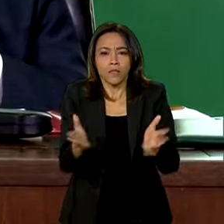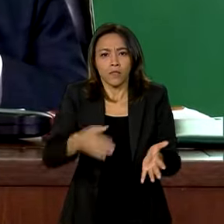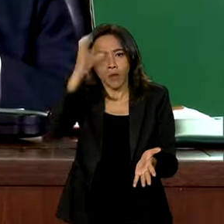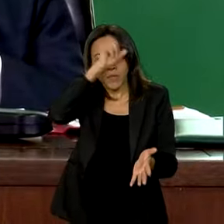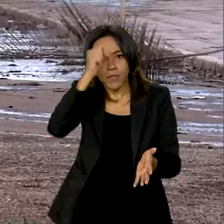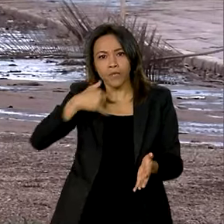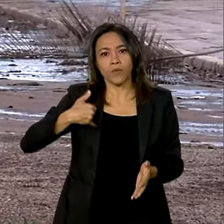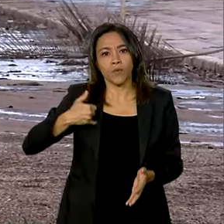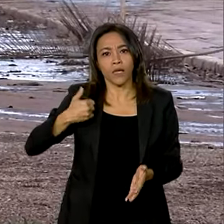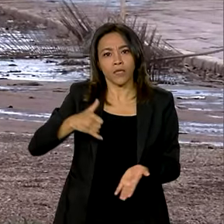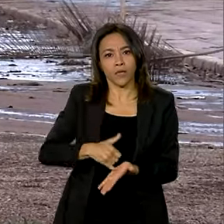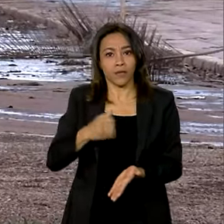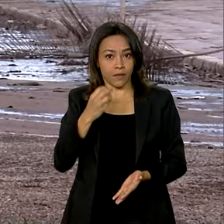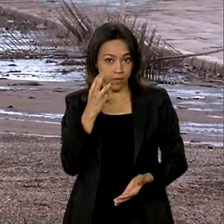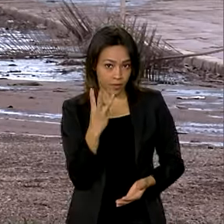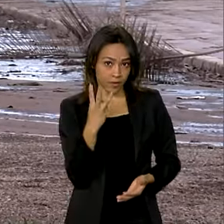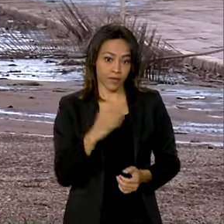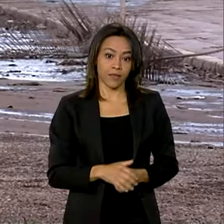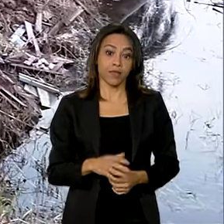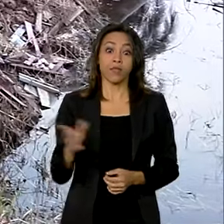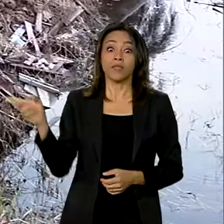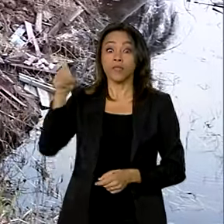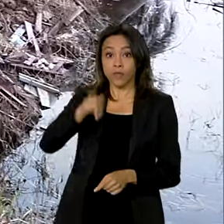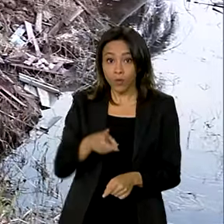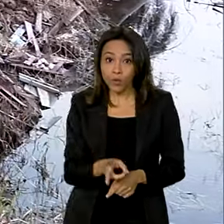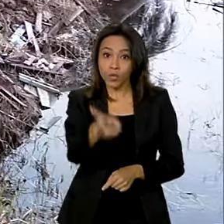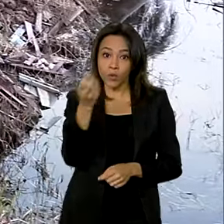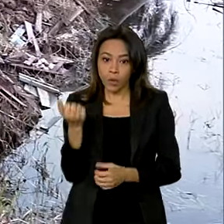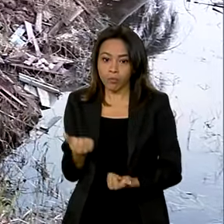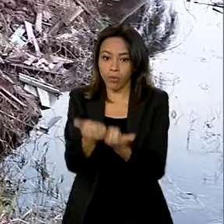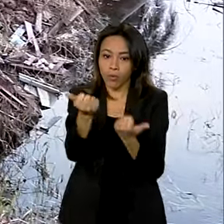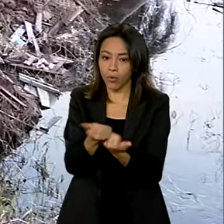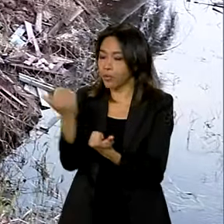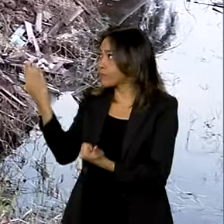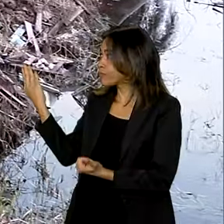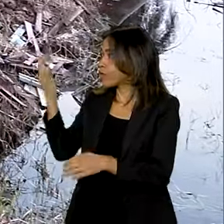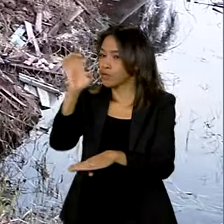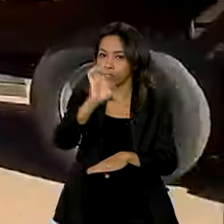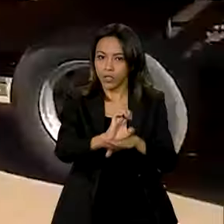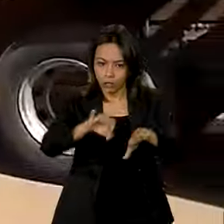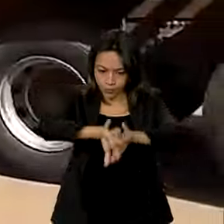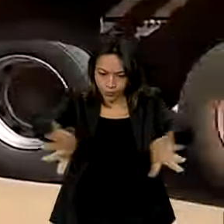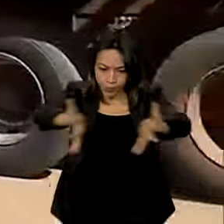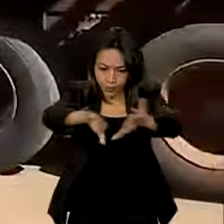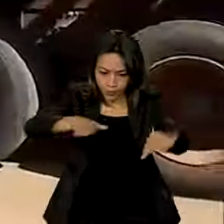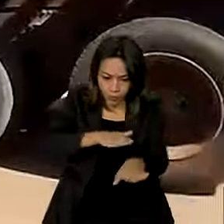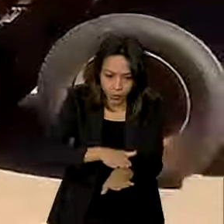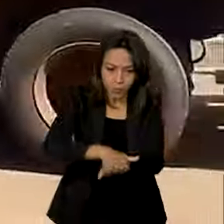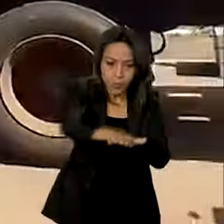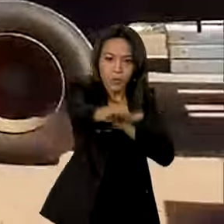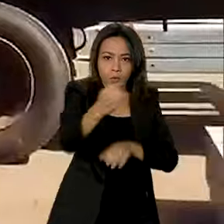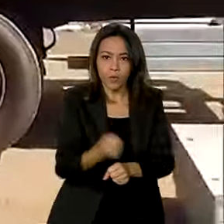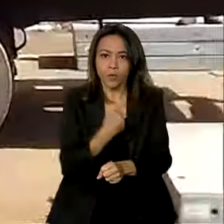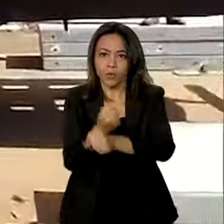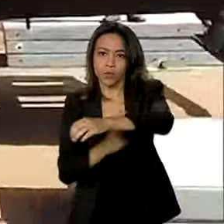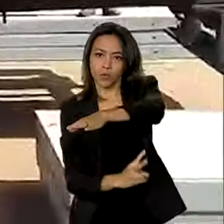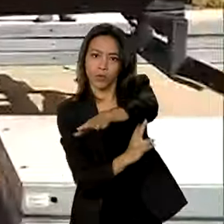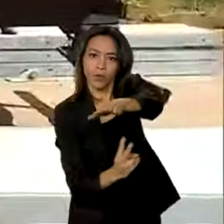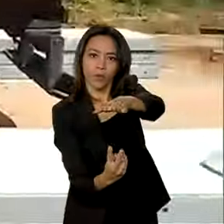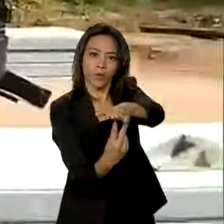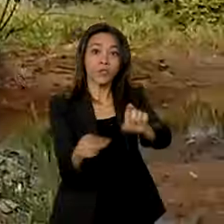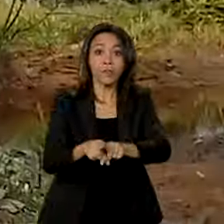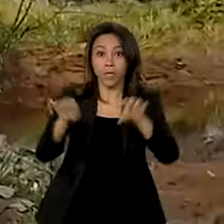3 anos. E segue o socorro federal ao Rio Grande do Sul com reabertura de estradas, construção de pontes e obras